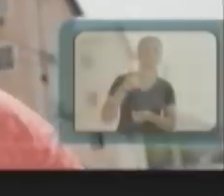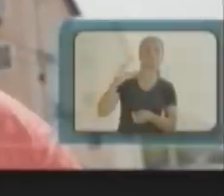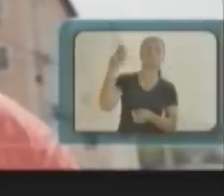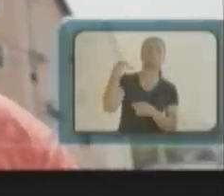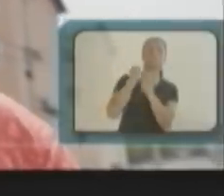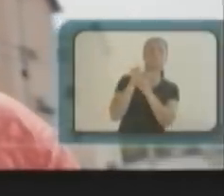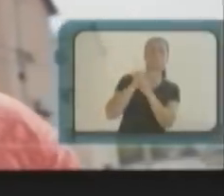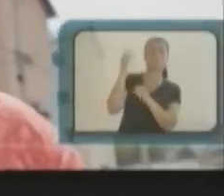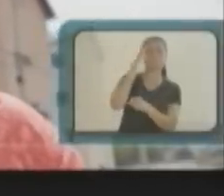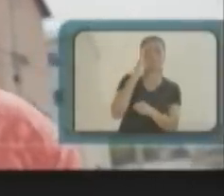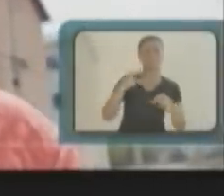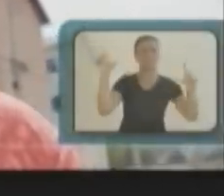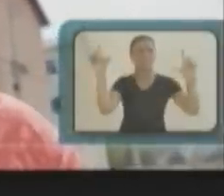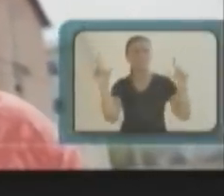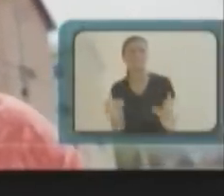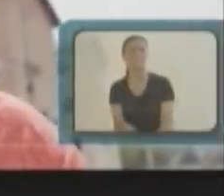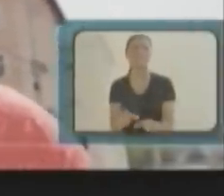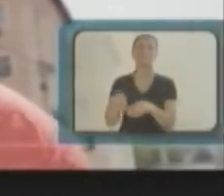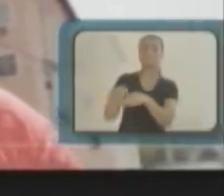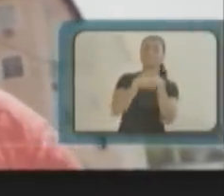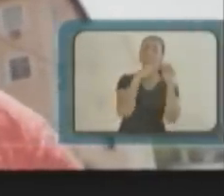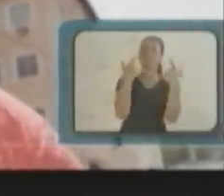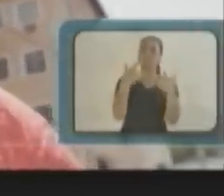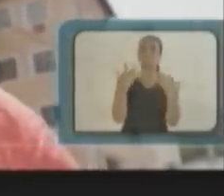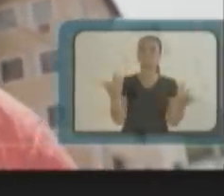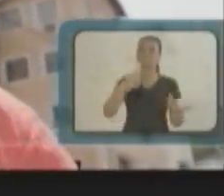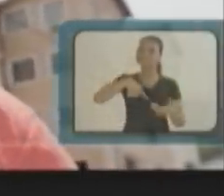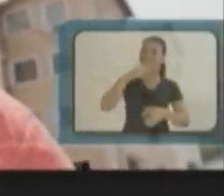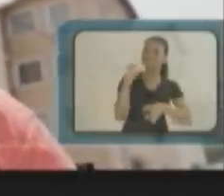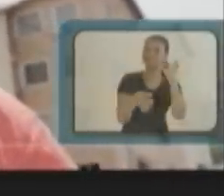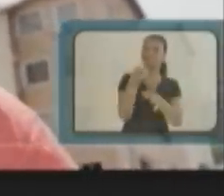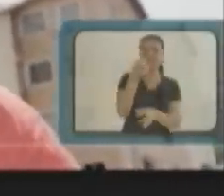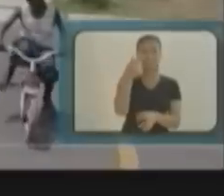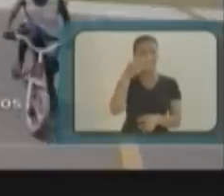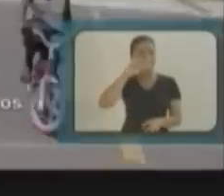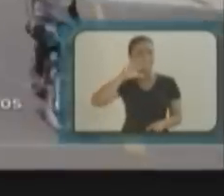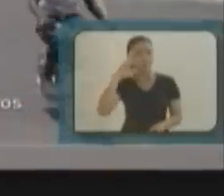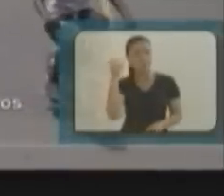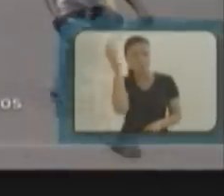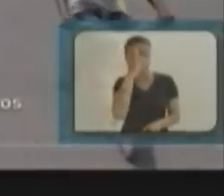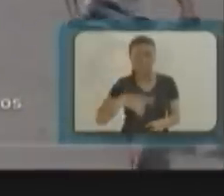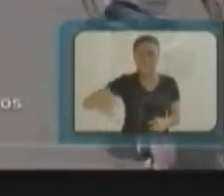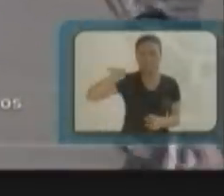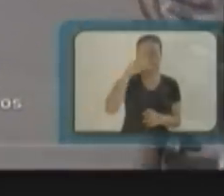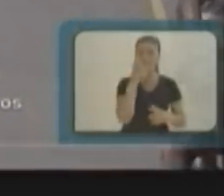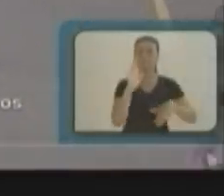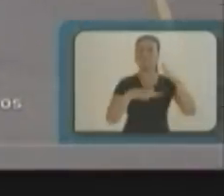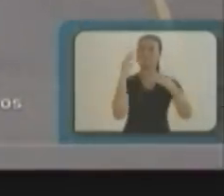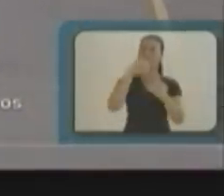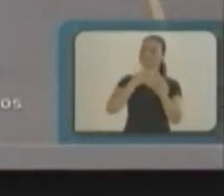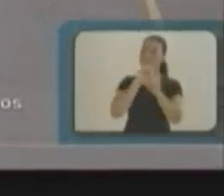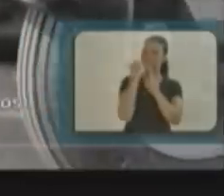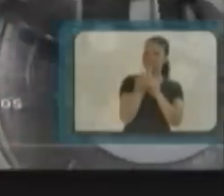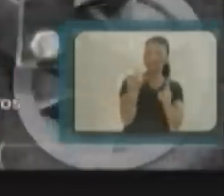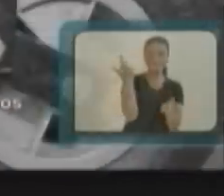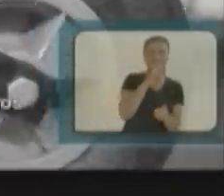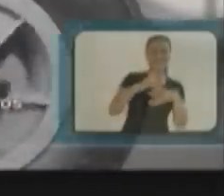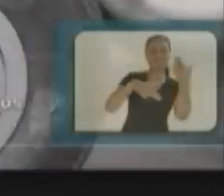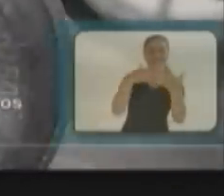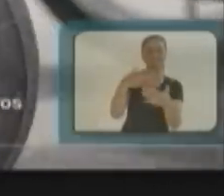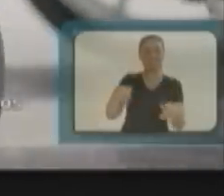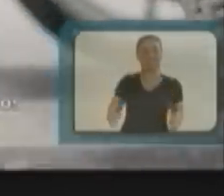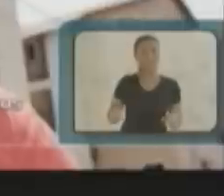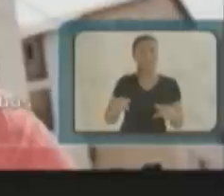Nos últimos anos, o Brasil diminuiu as desigualdades e tornou-se um país mais justo. Mais de 67 milhões de brasileiros